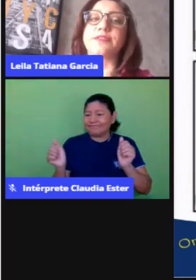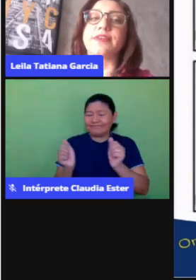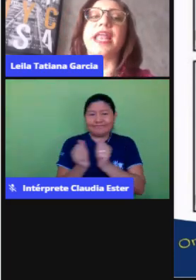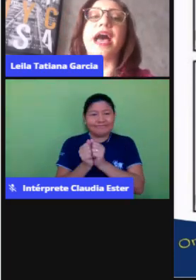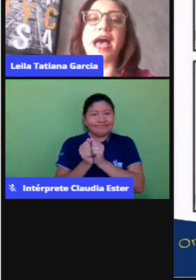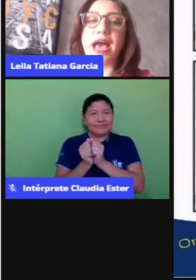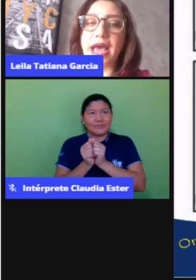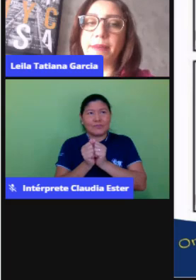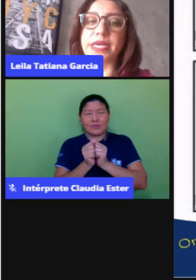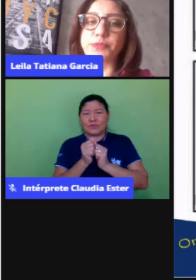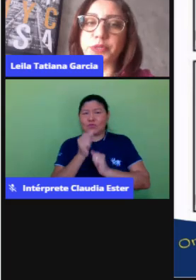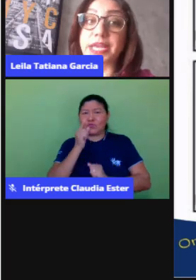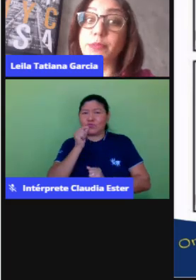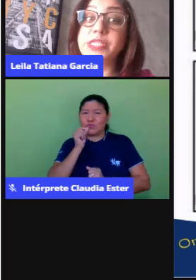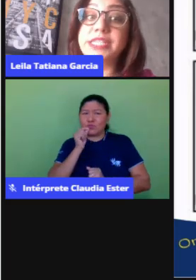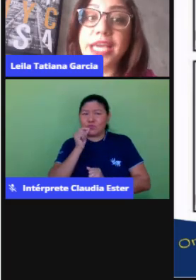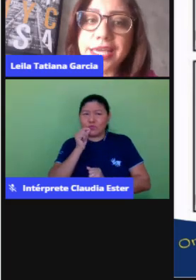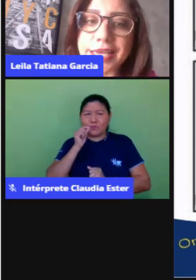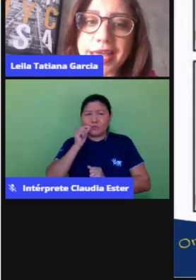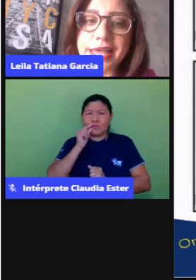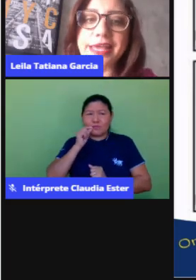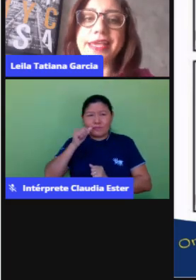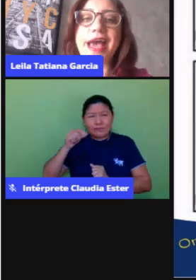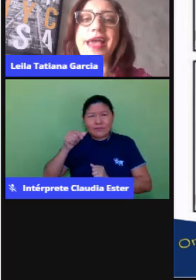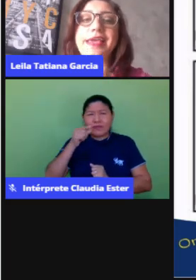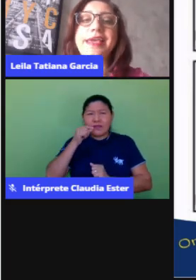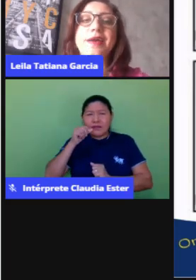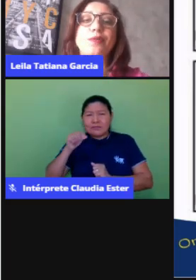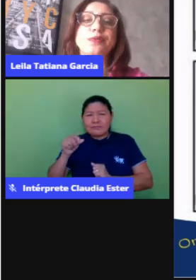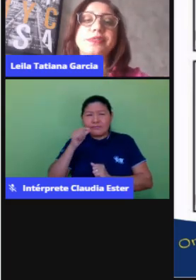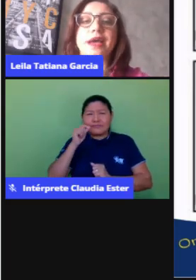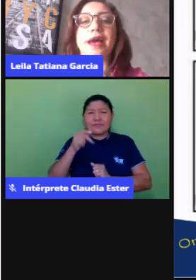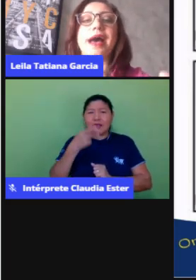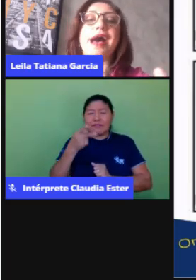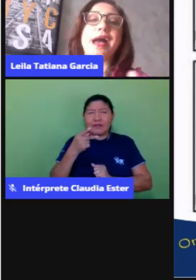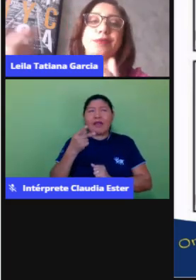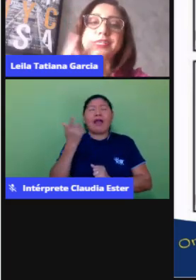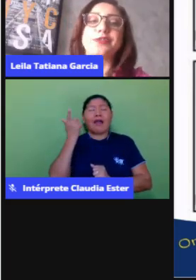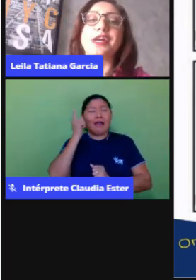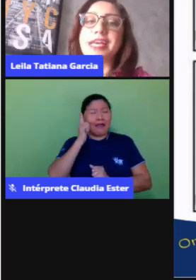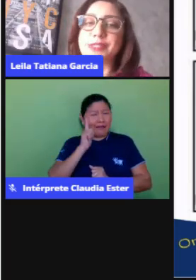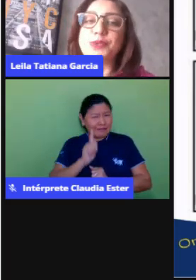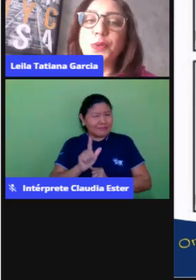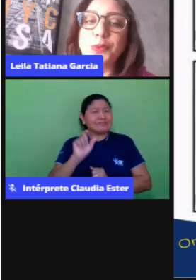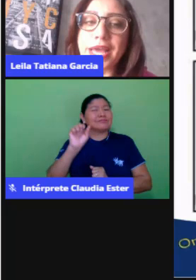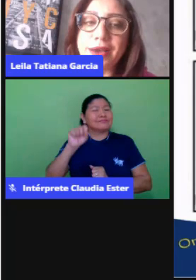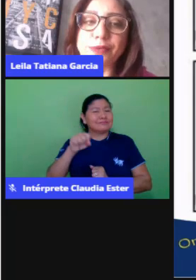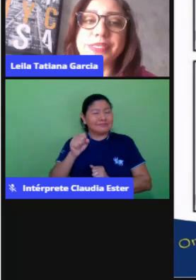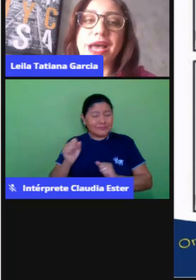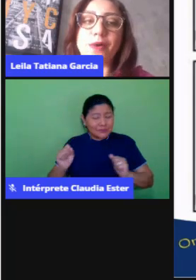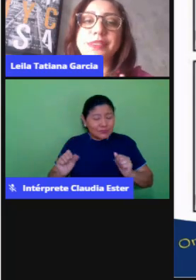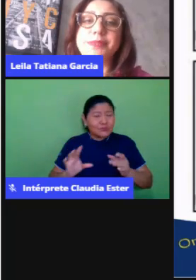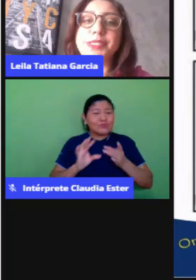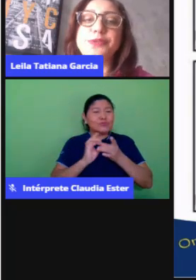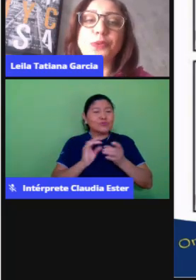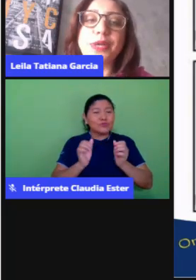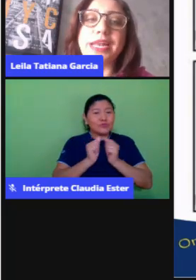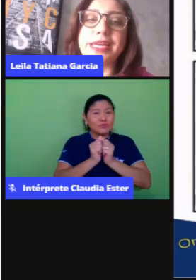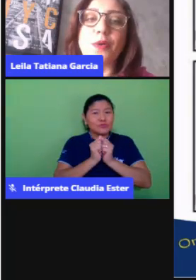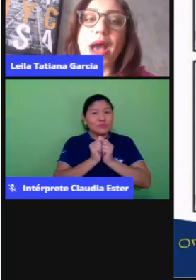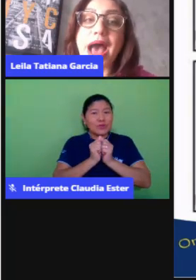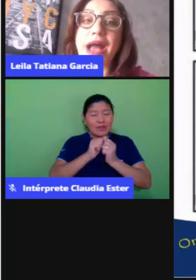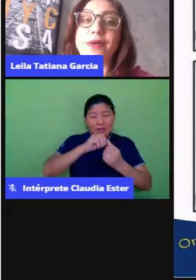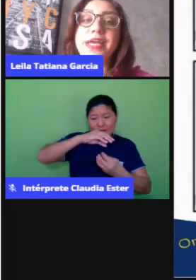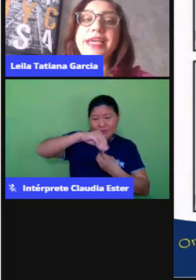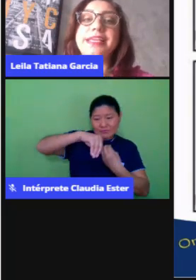Sal pensando fala, mas podemos sim. E aí a água se torna azul, né? O sal se